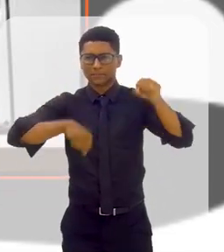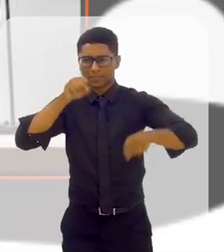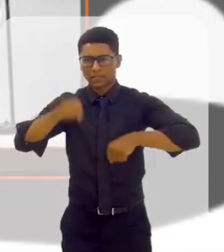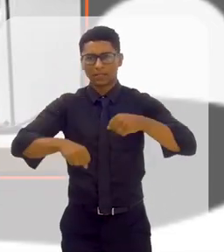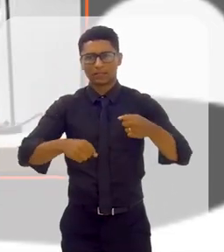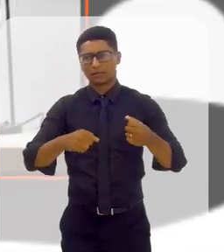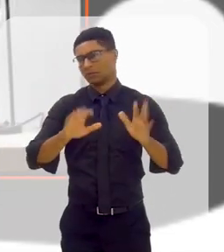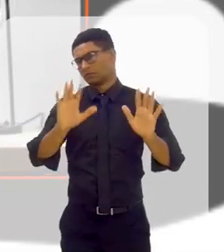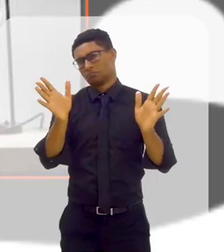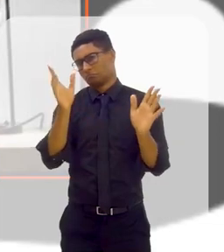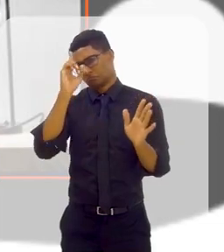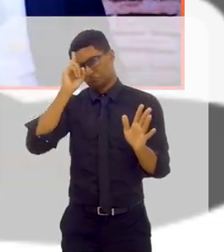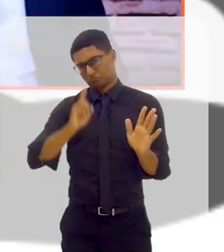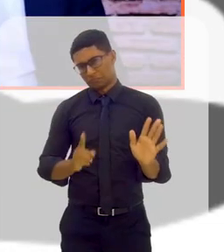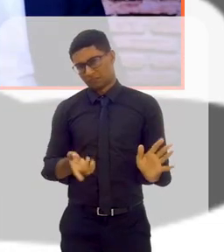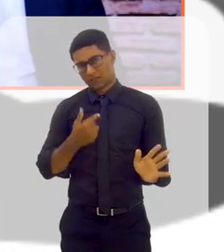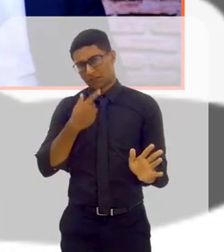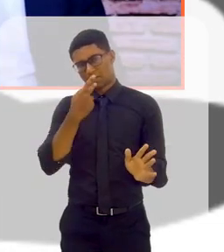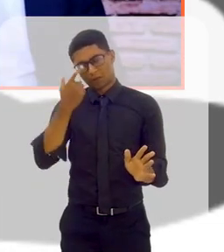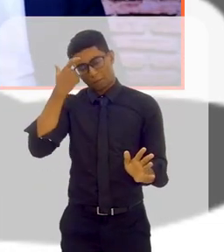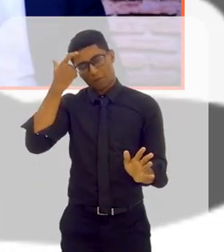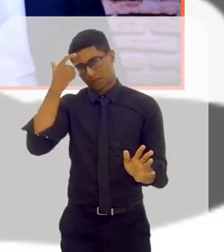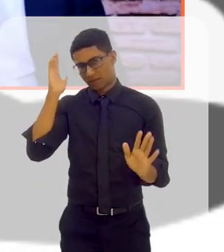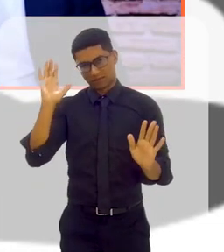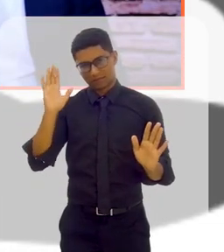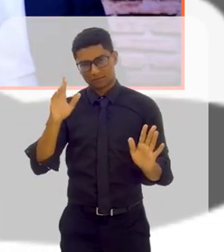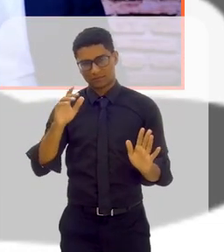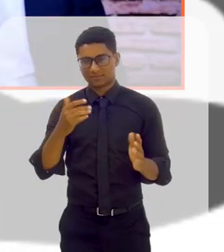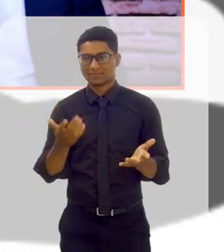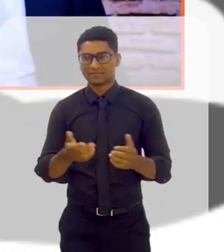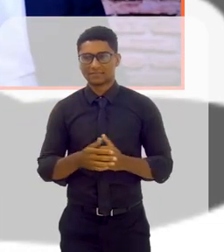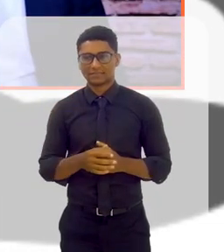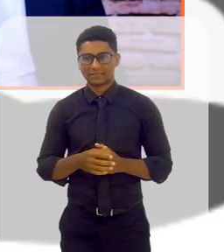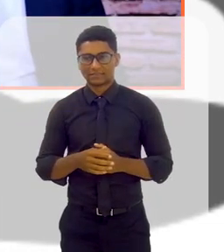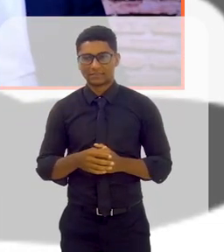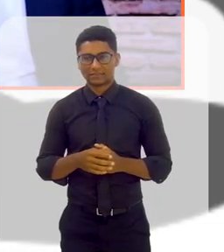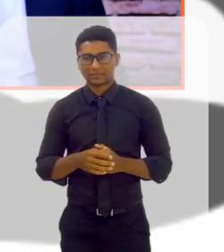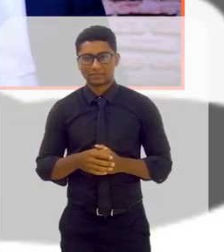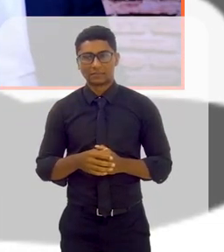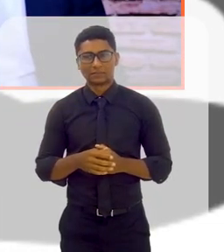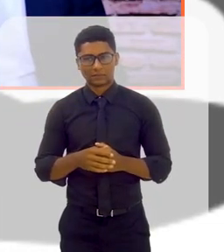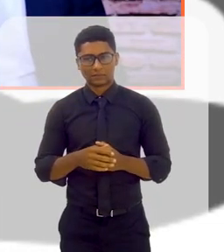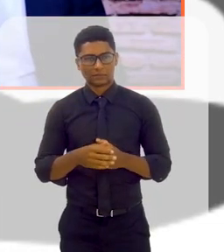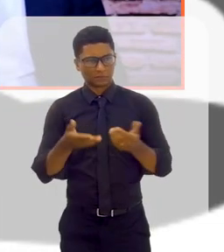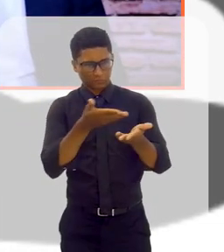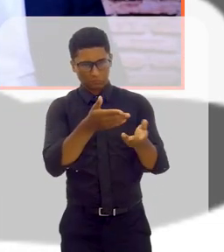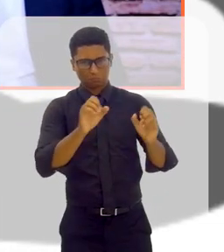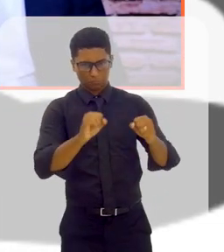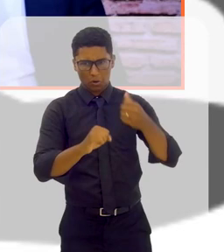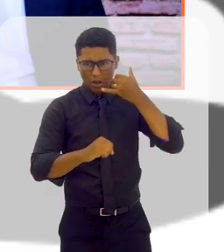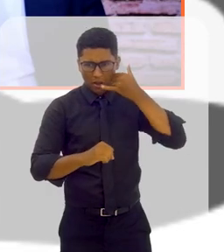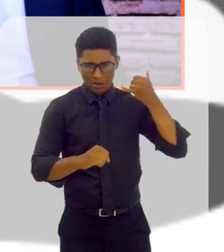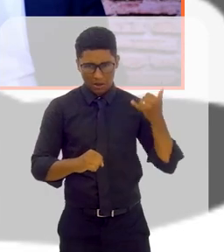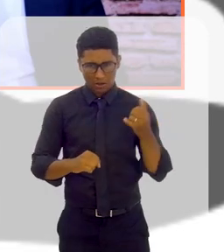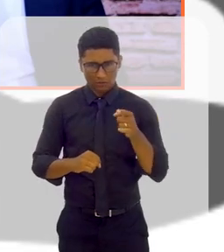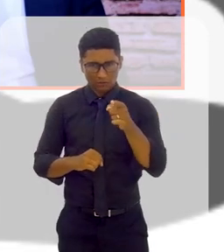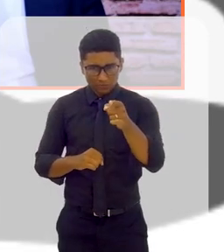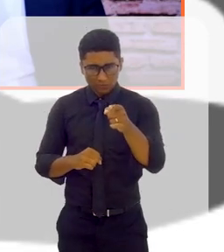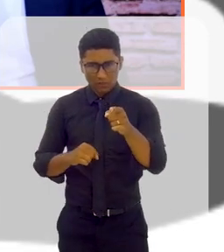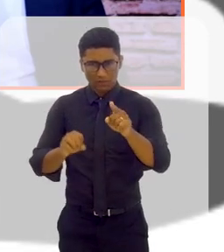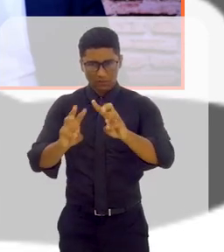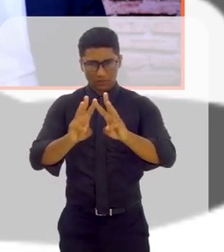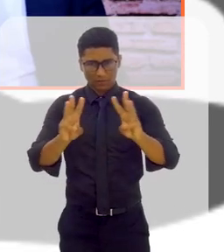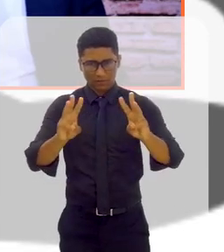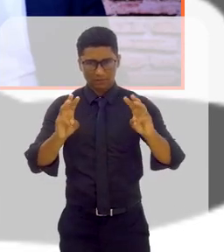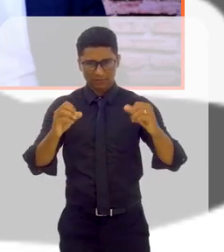uma bicicleta não sei eu tô aqui imaginando junto com você É pode ser Ligar para indústria Fox